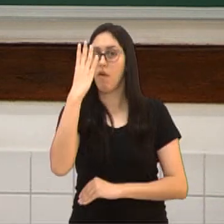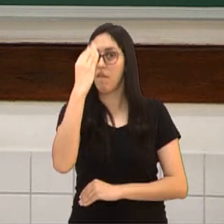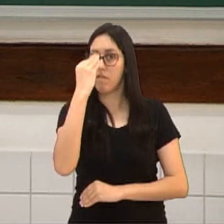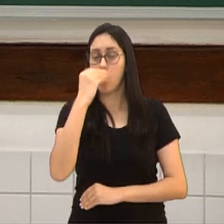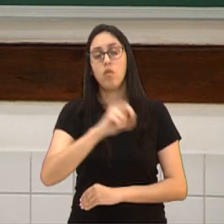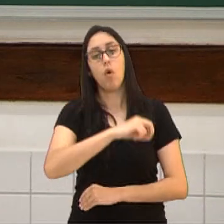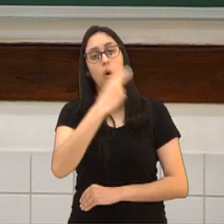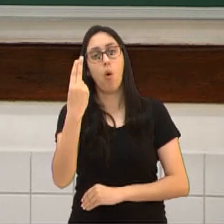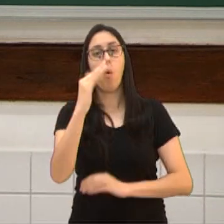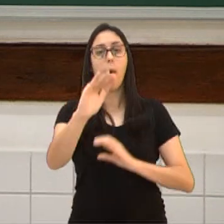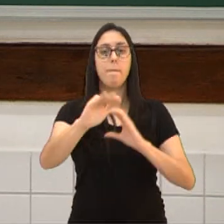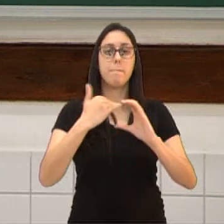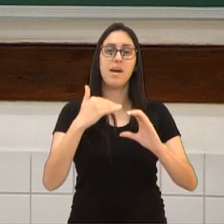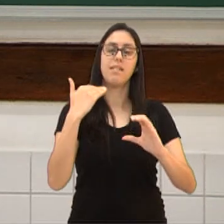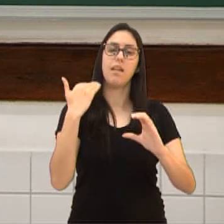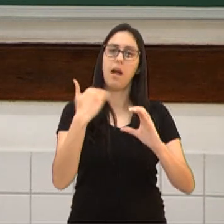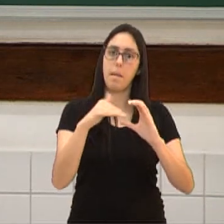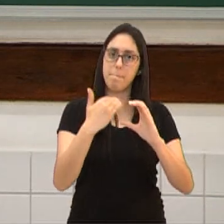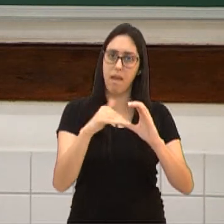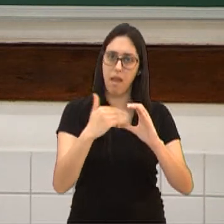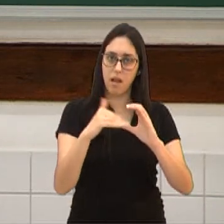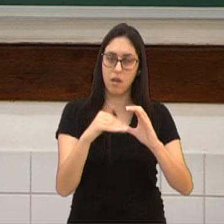pelo e-mail ou pela, né,